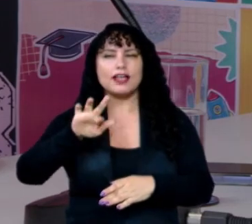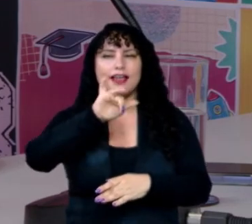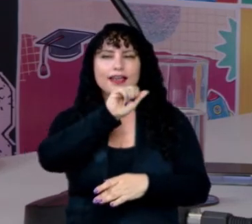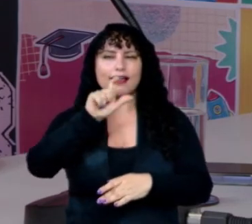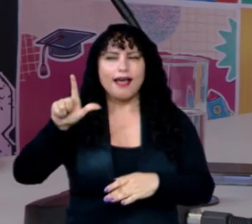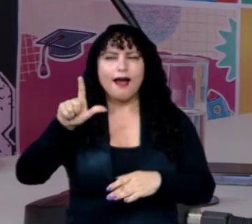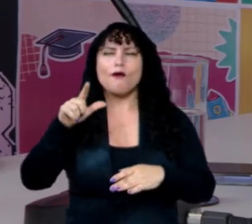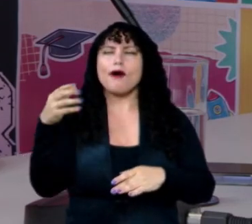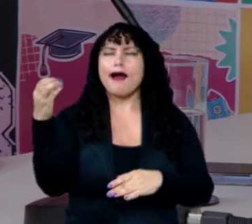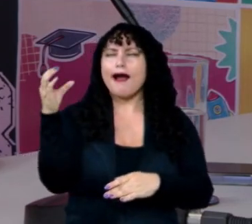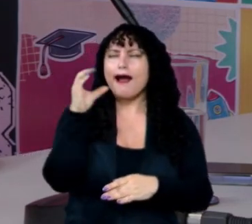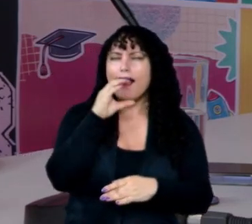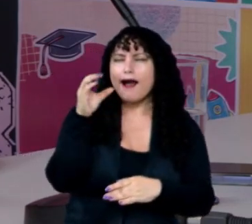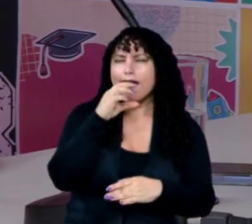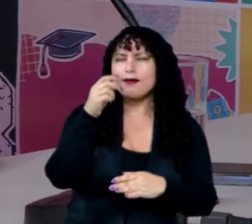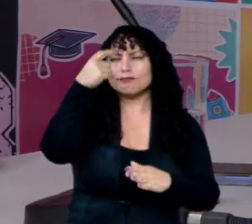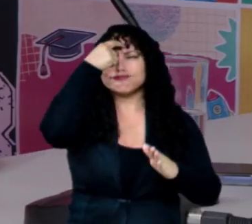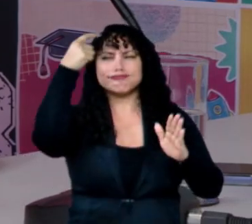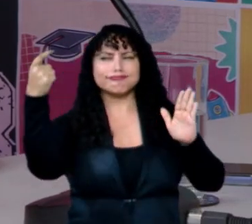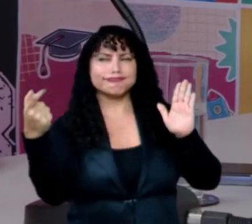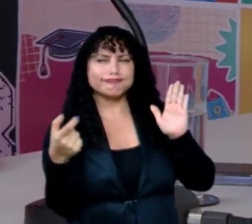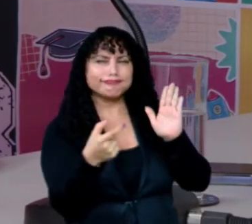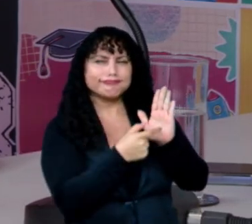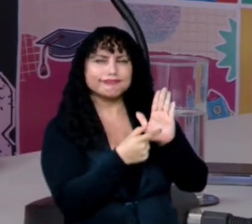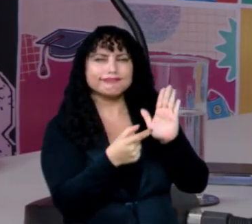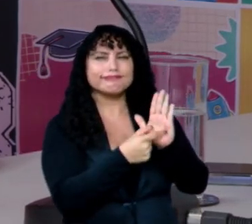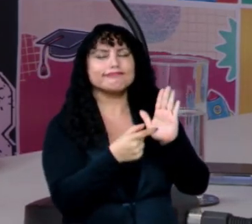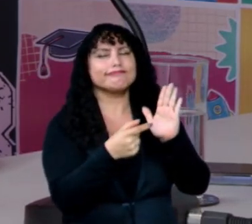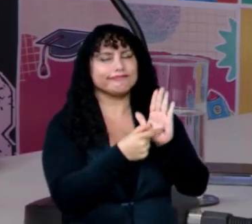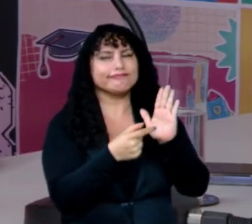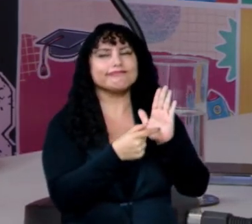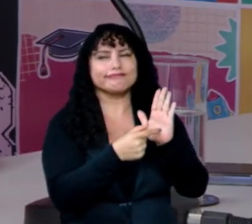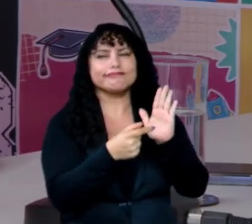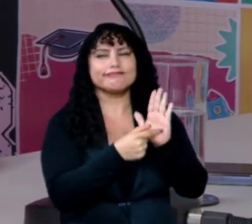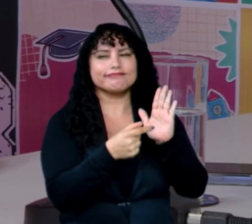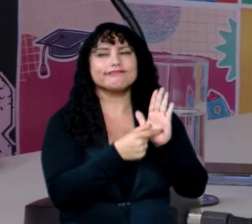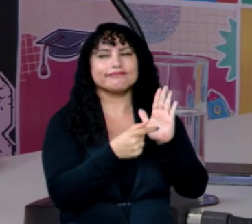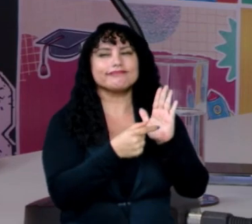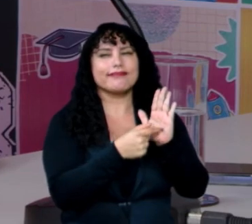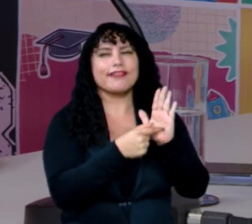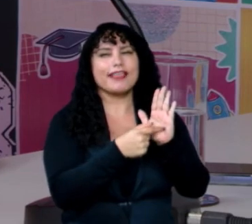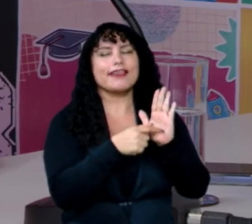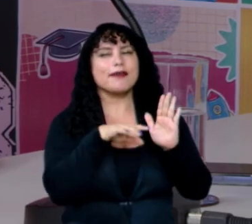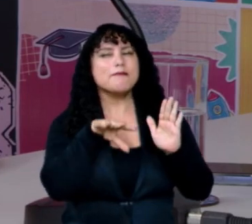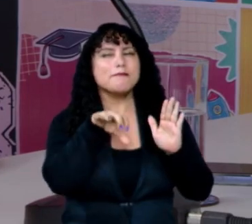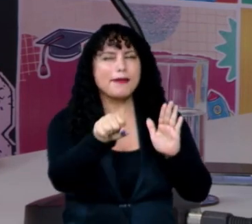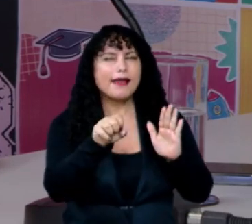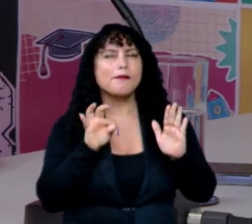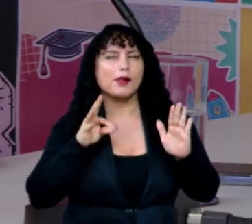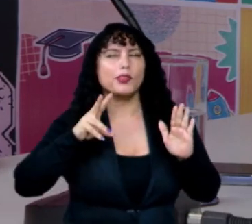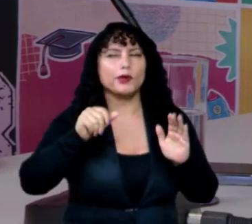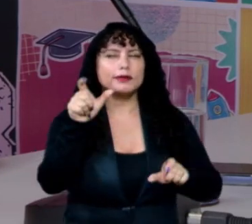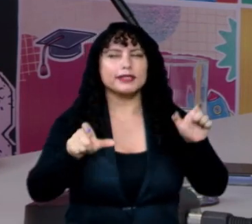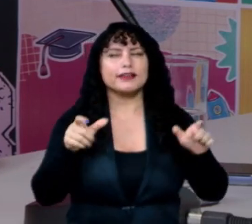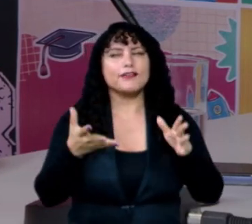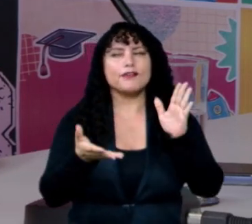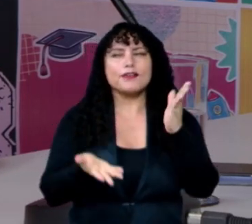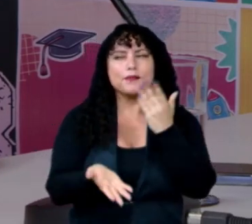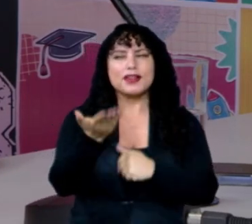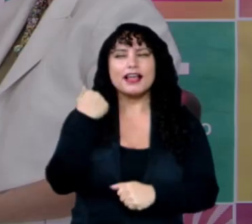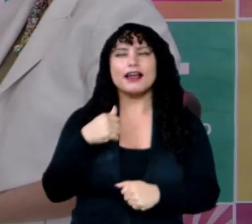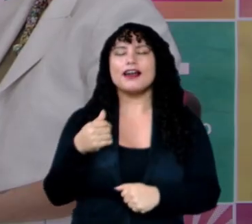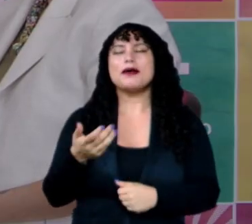comunicação instantânea, inteligência artificial, bem que pega para todos, hein? Vamos lá,